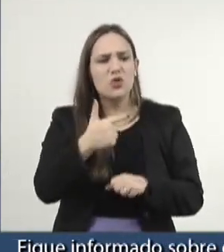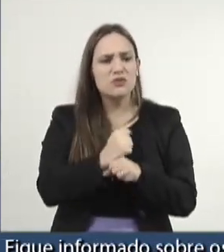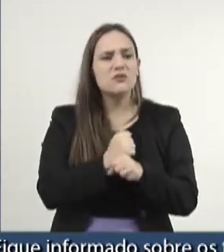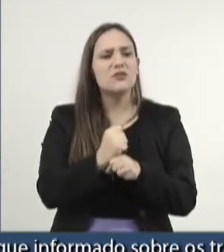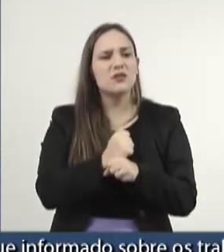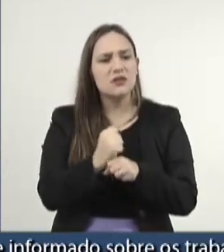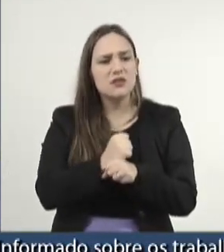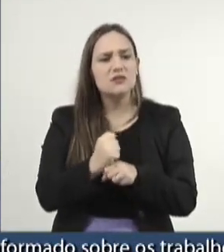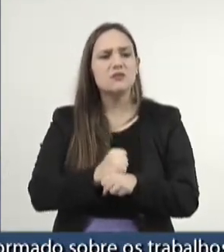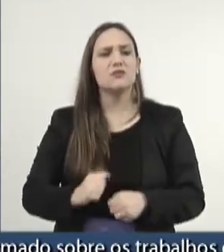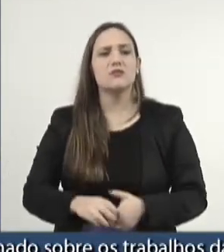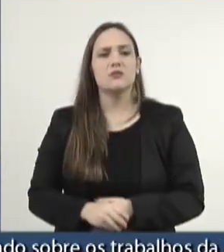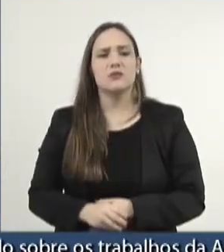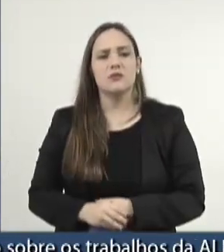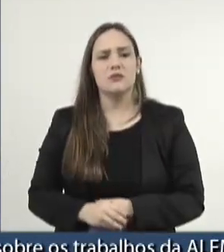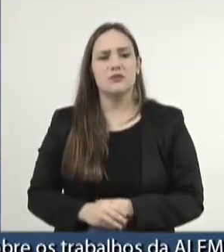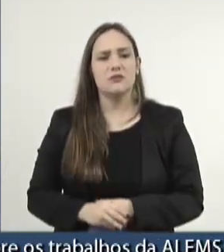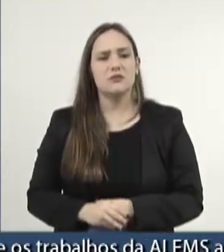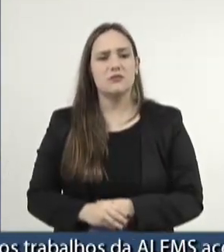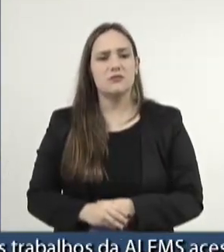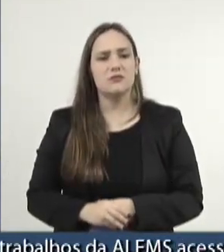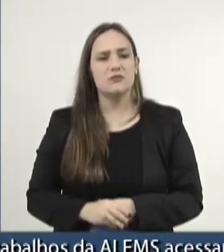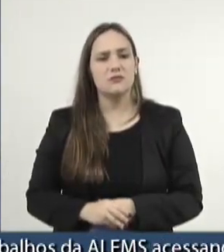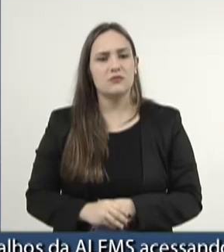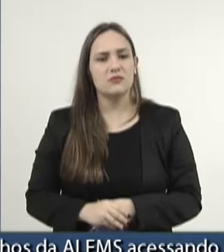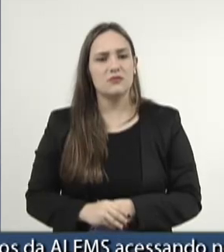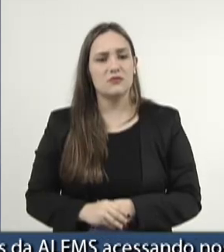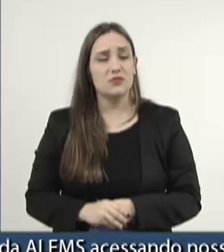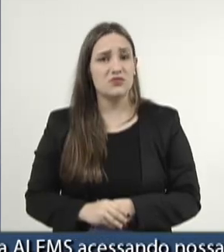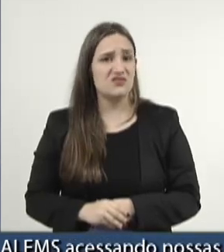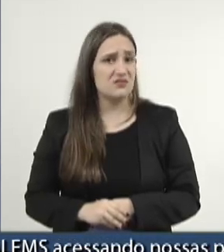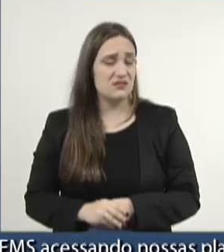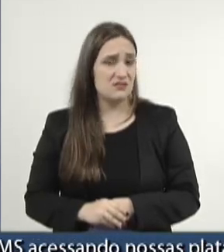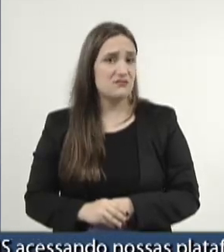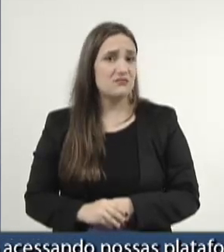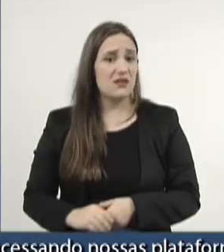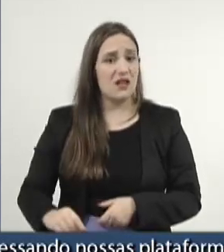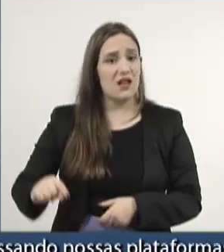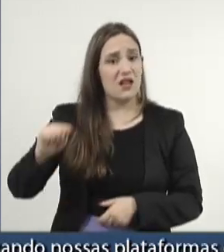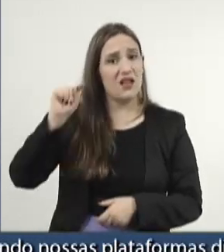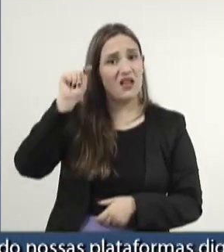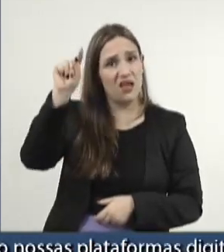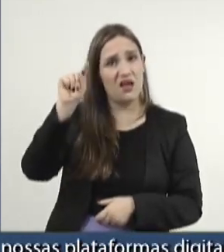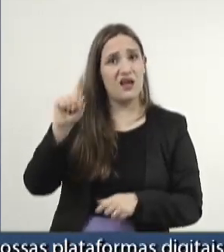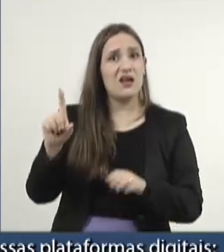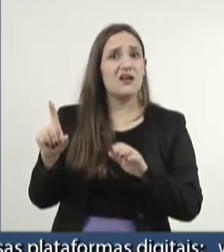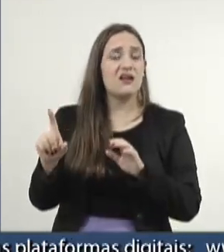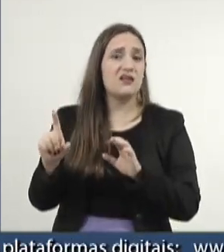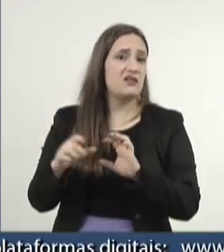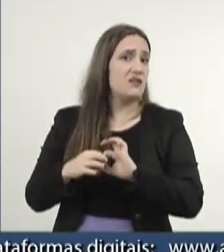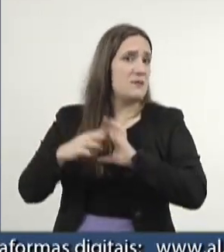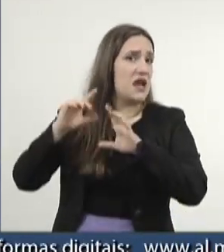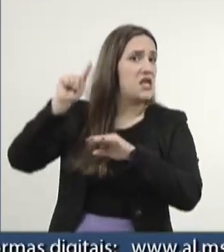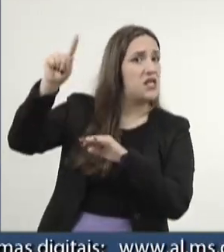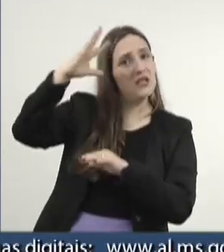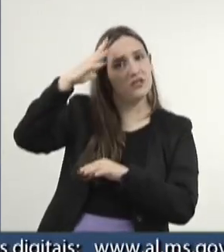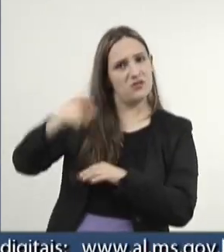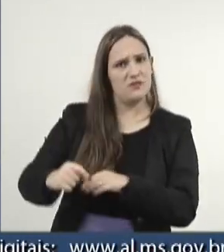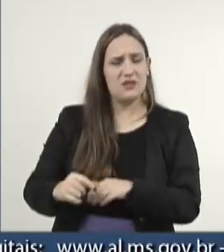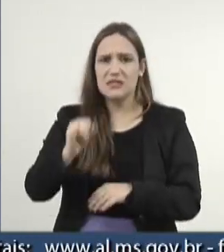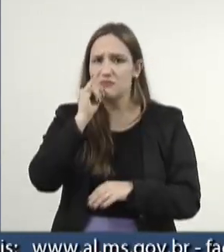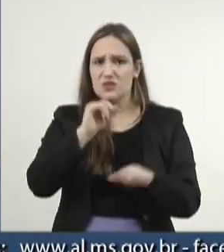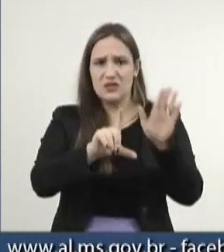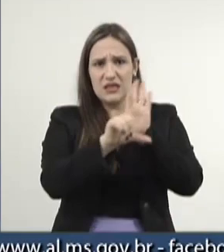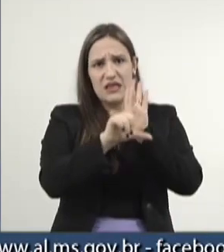deputada Amara, com a questão de deixar para ser resolvida a Lei Candir. Nós tínhamos direito a 40